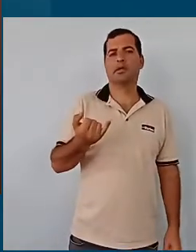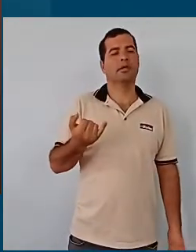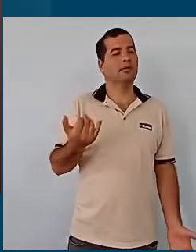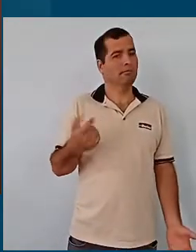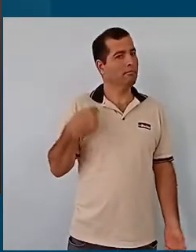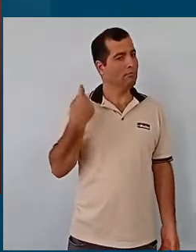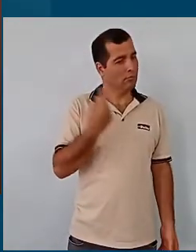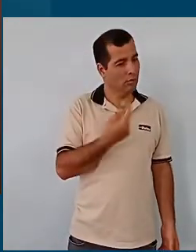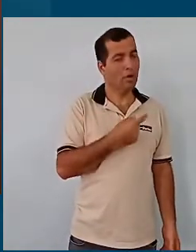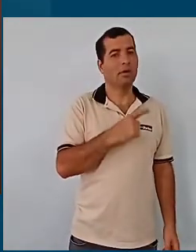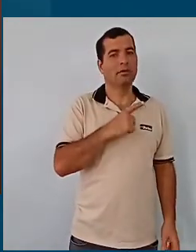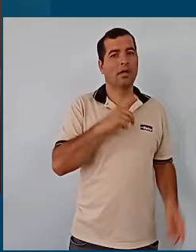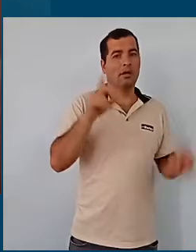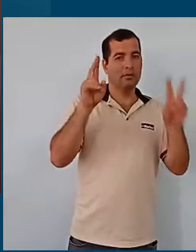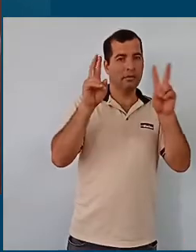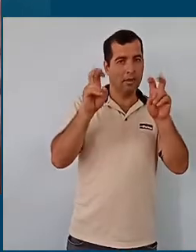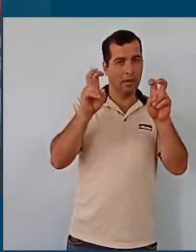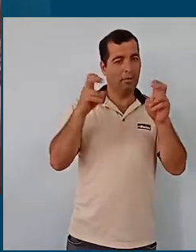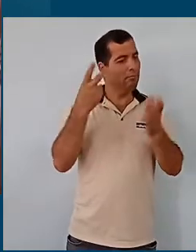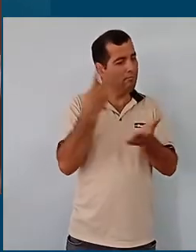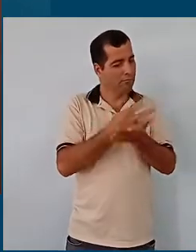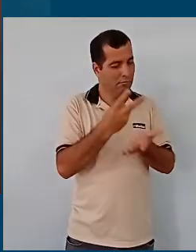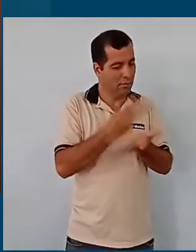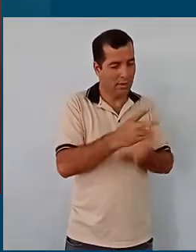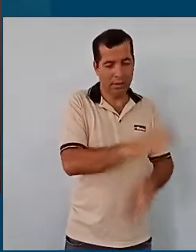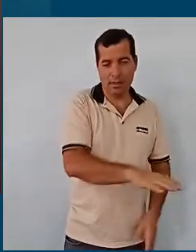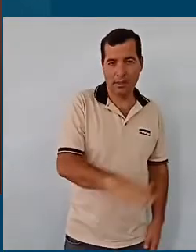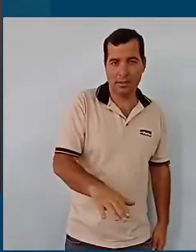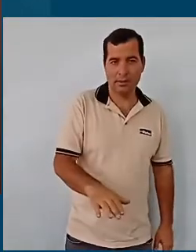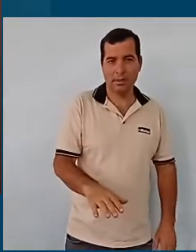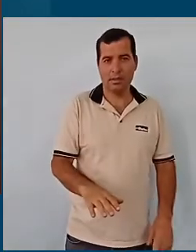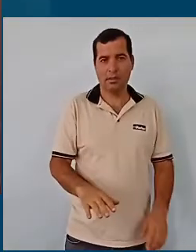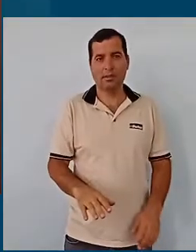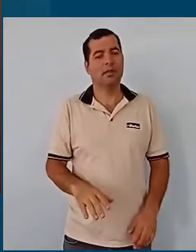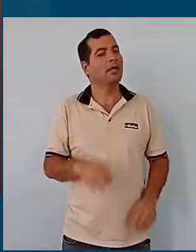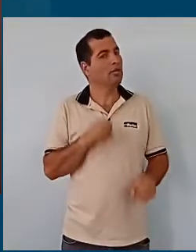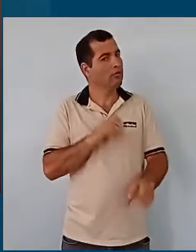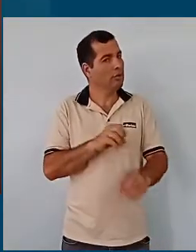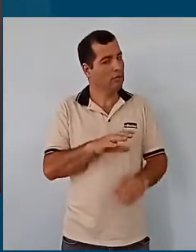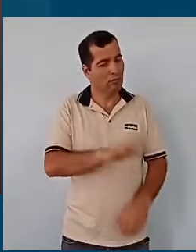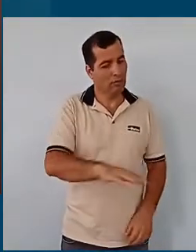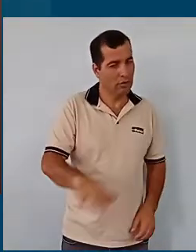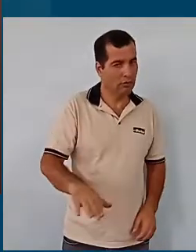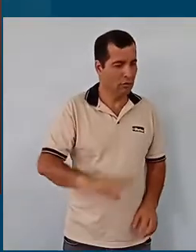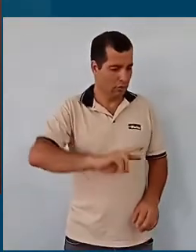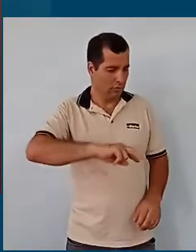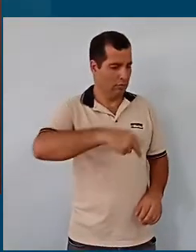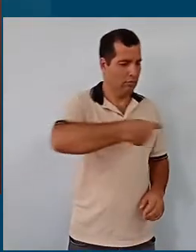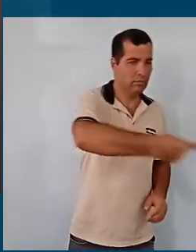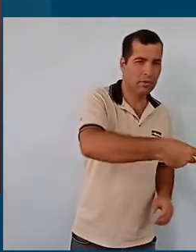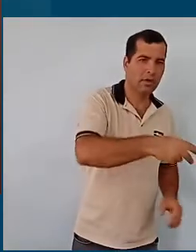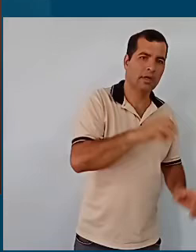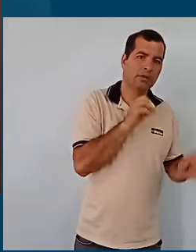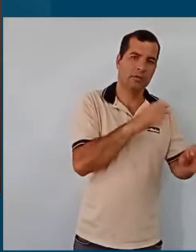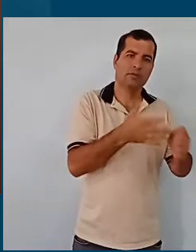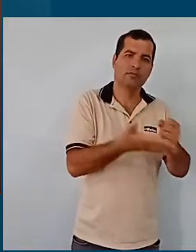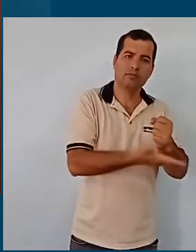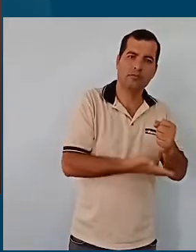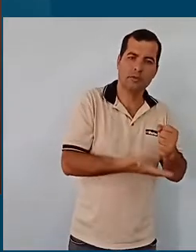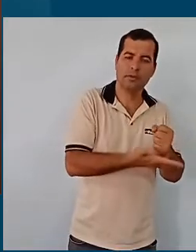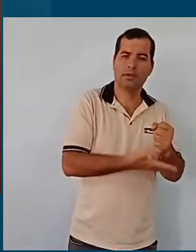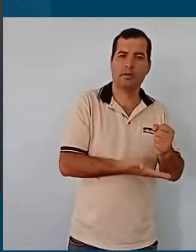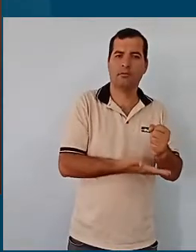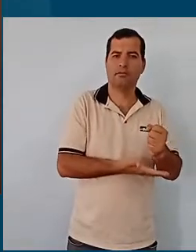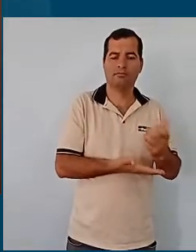estamos tratando da mesma criança que passa pela educação infantil e chega ao ensino fundamental. E